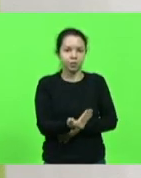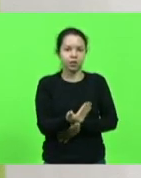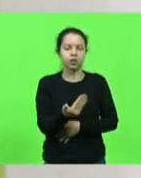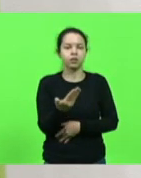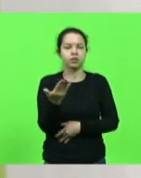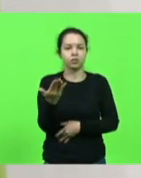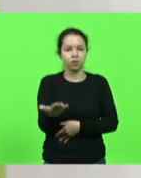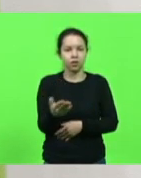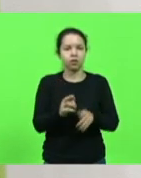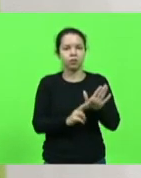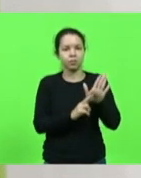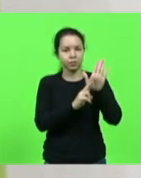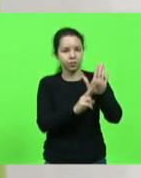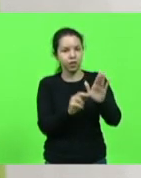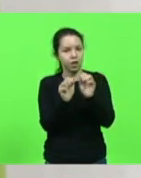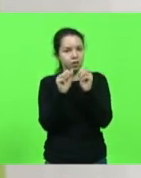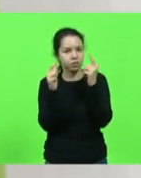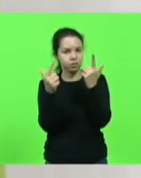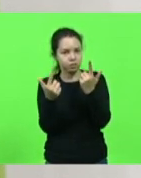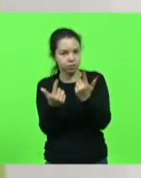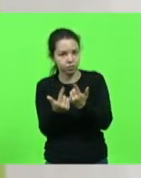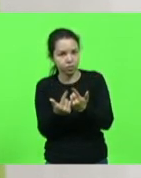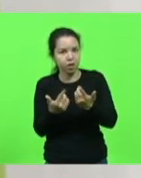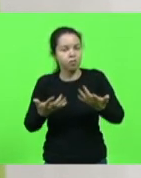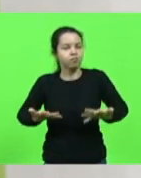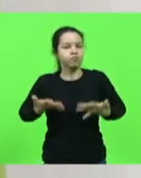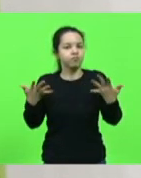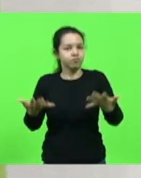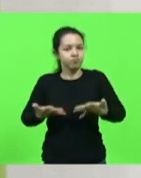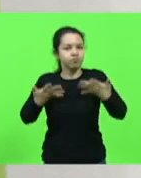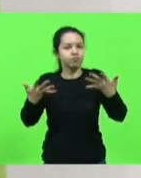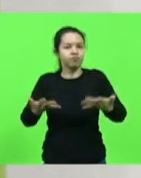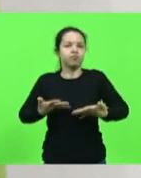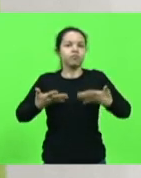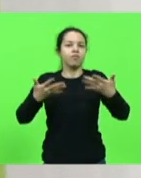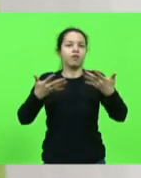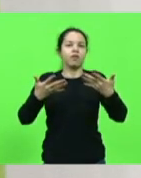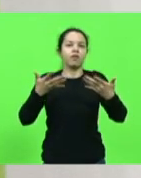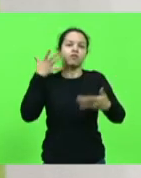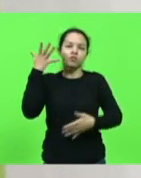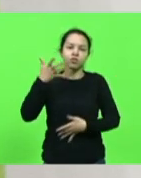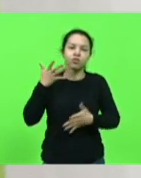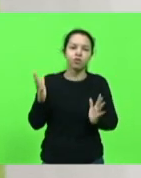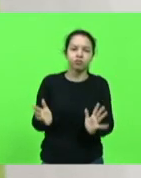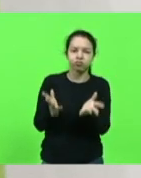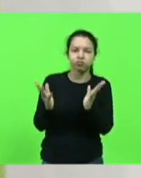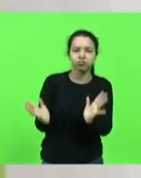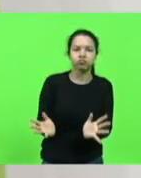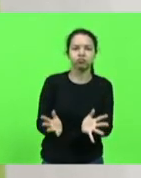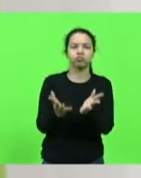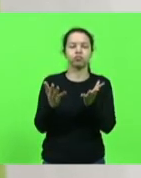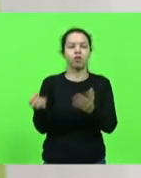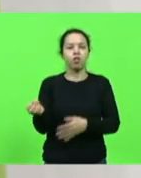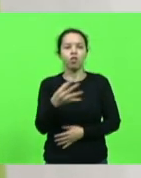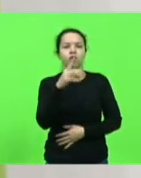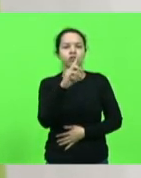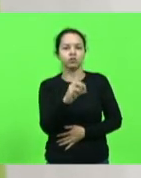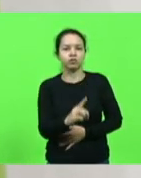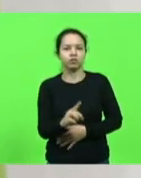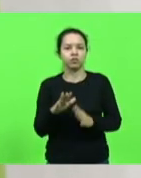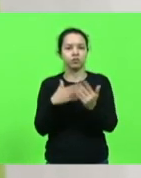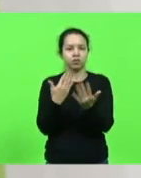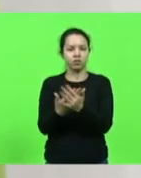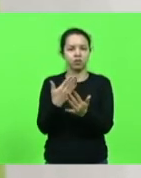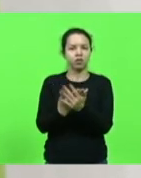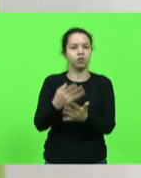desta Assembleia, dando entusiasmantes manifestações de incentivo à nova direção da Academia, que o seu pai, o senador